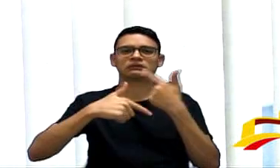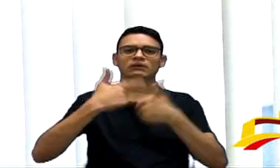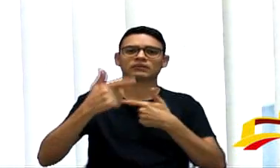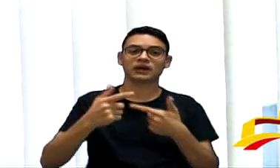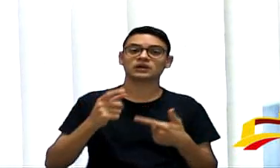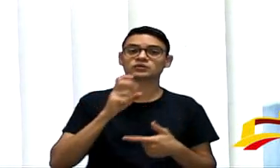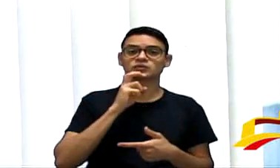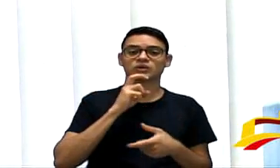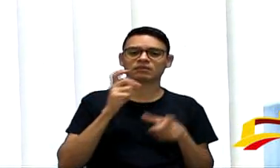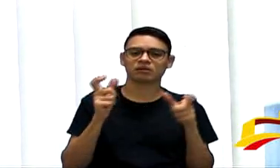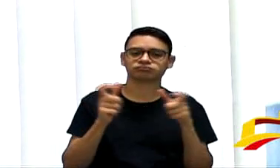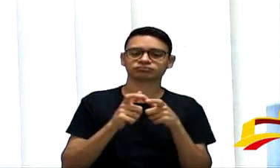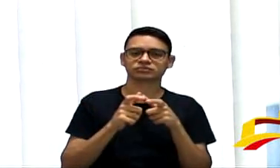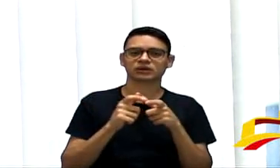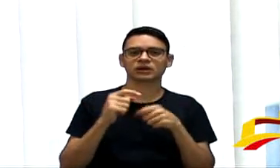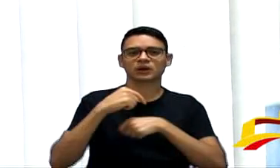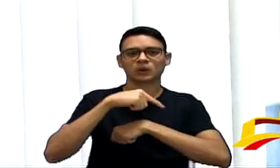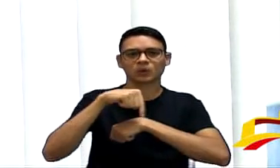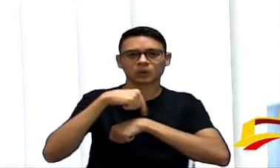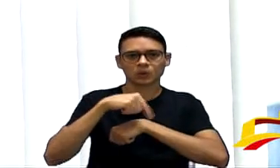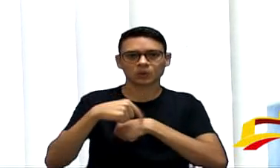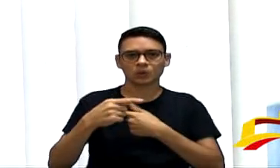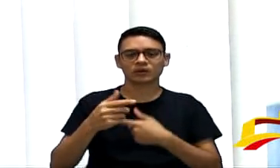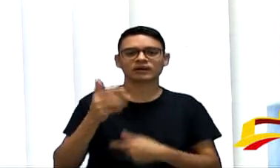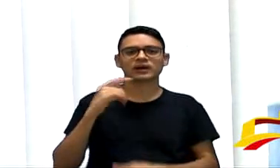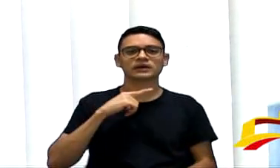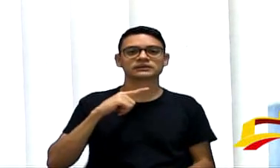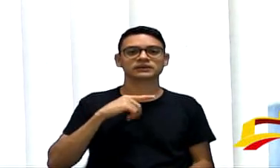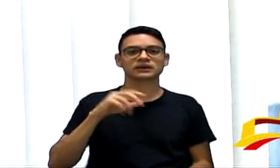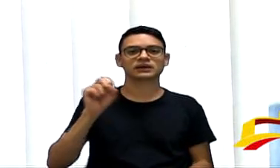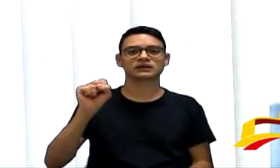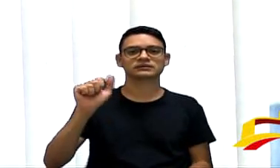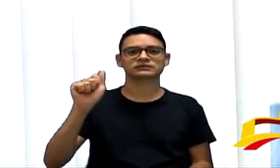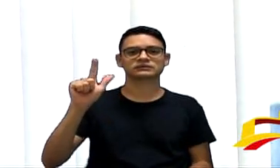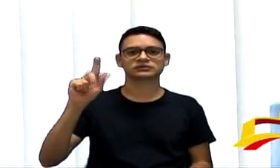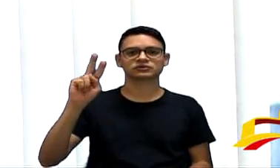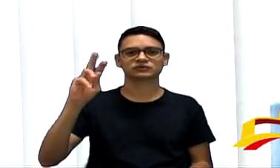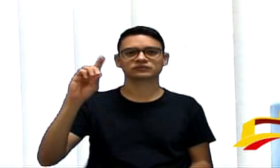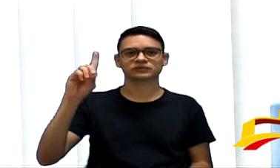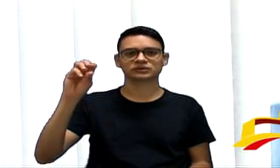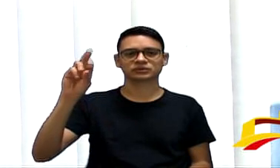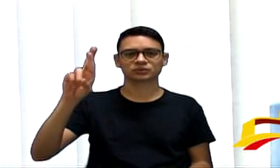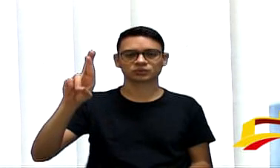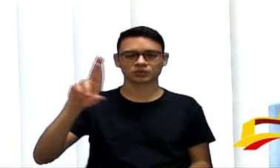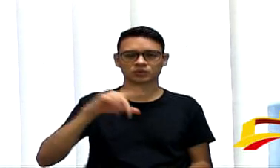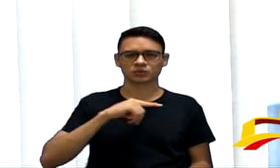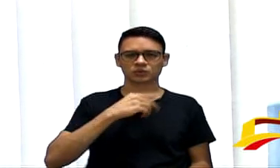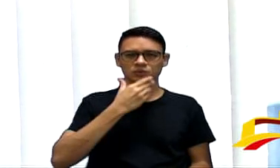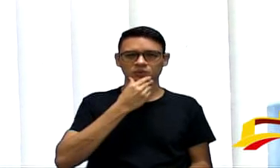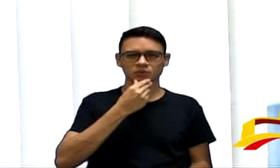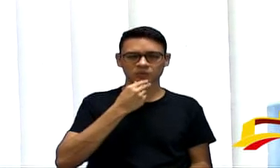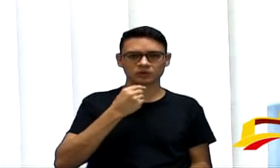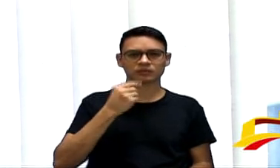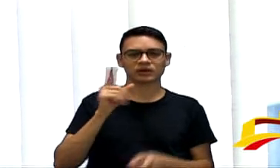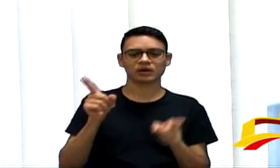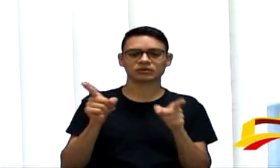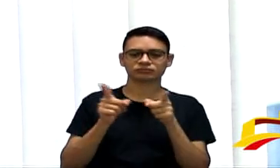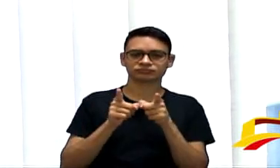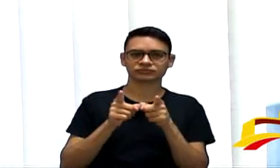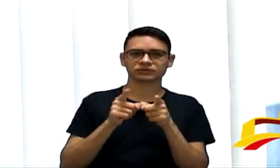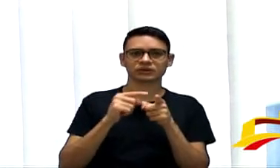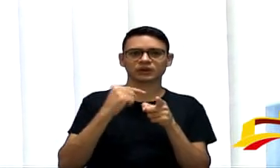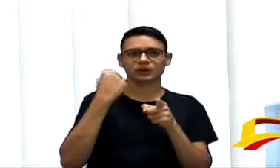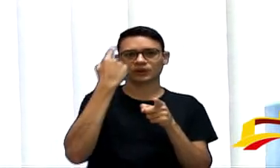em Sorocaba, Salvadora Lopes participou para a redução de 10 horas de trabalho para que se reduzisse as 8 horas